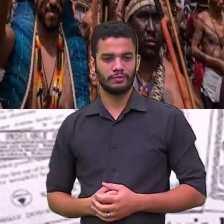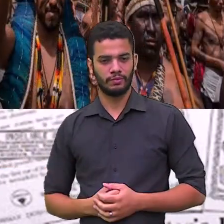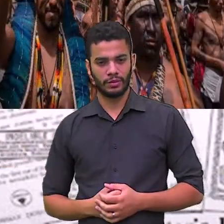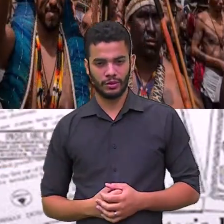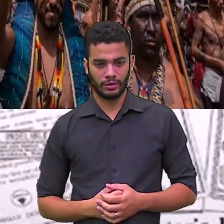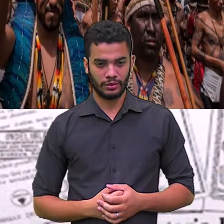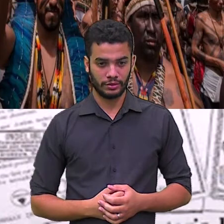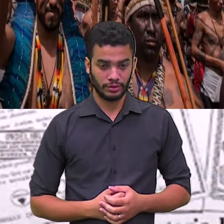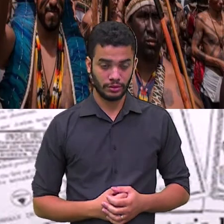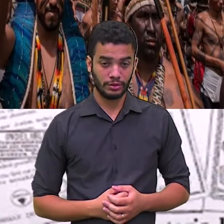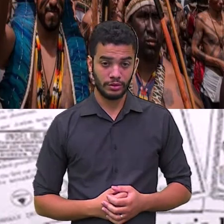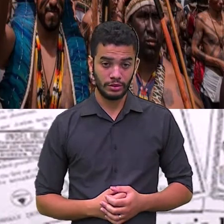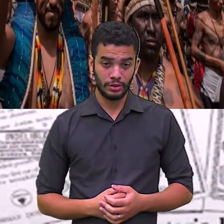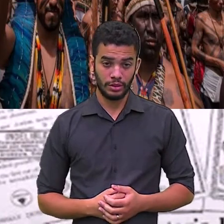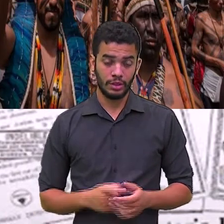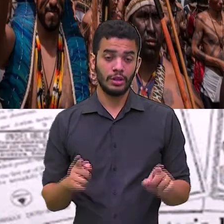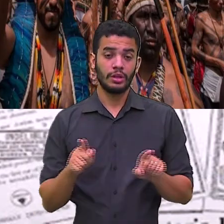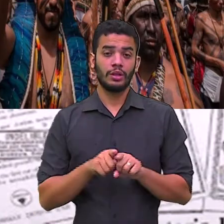também é